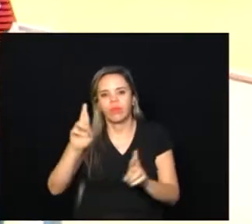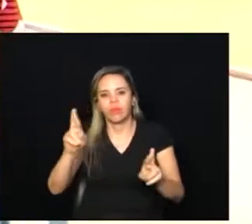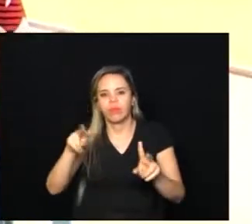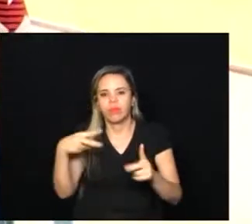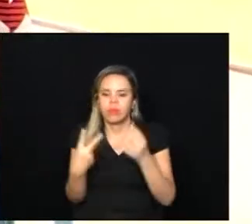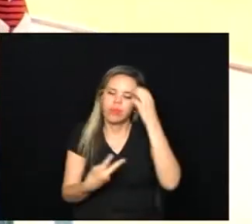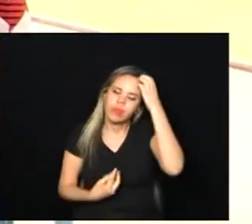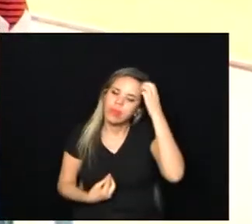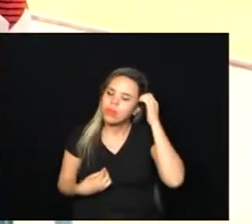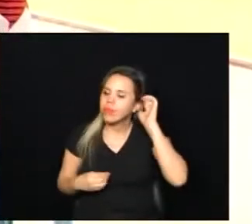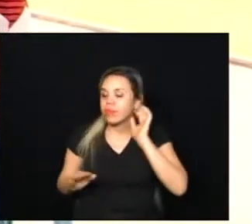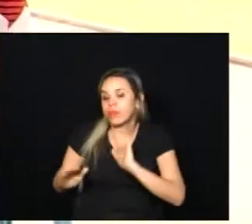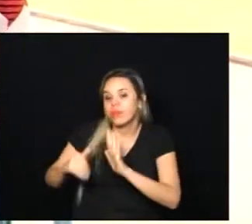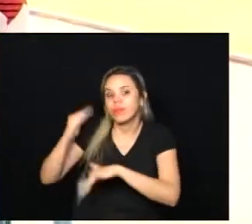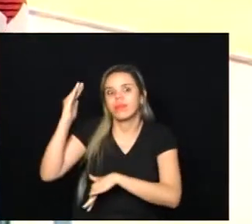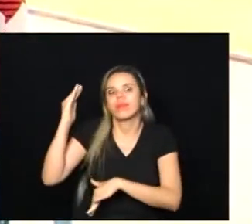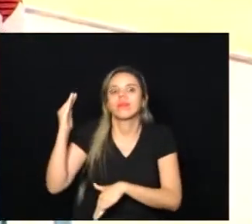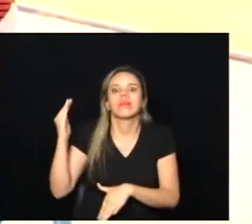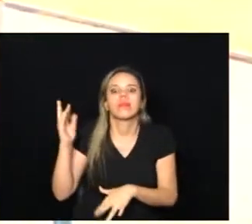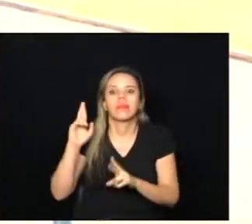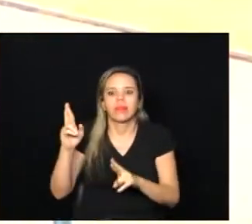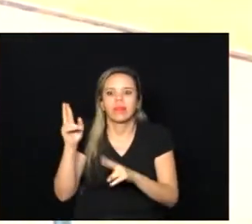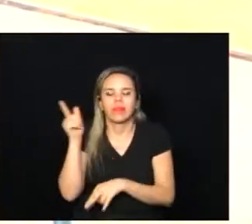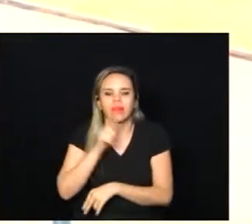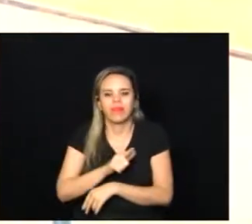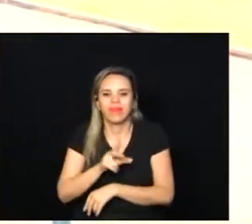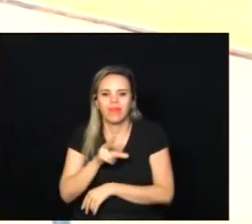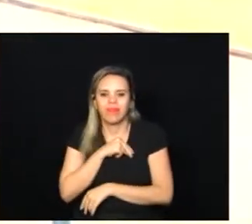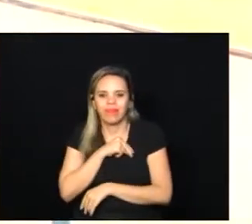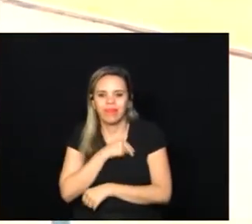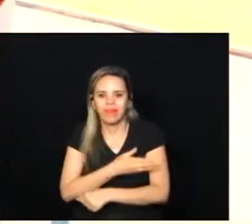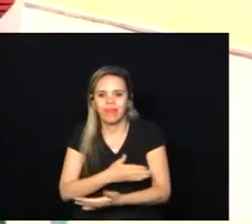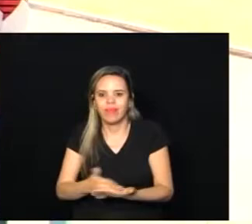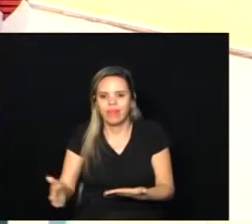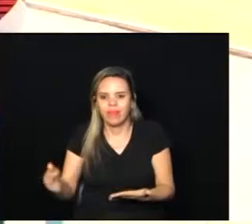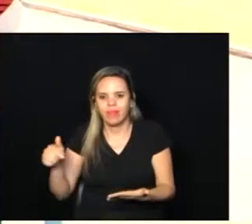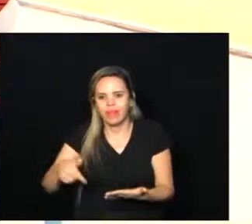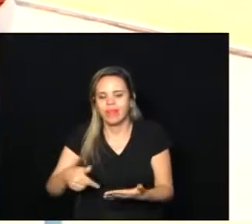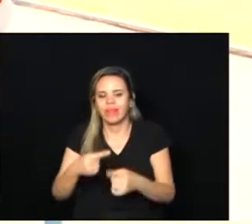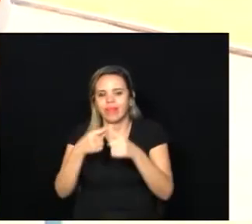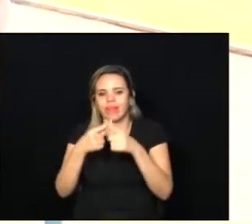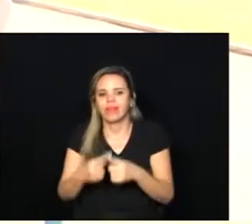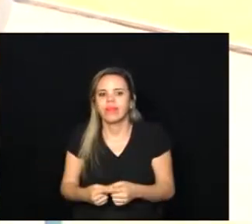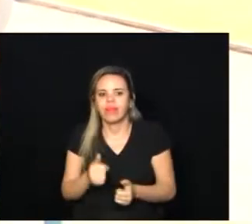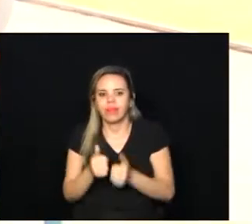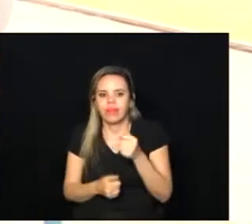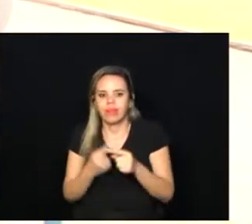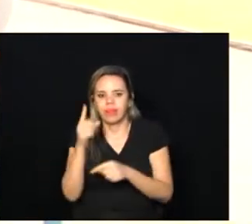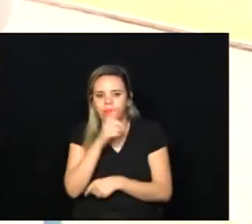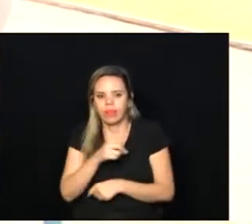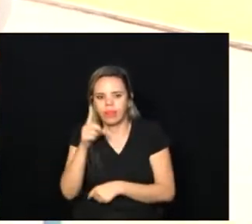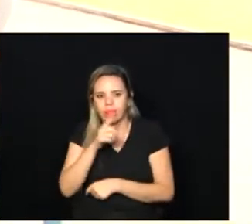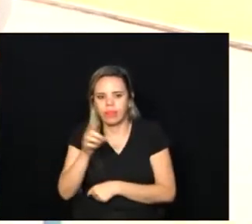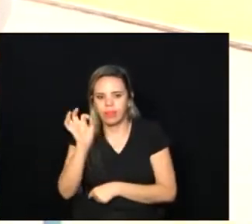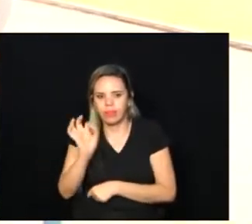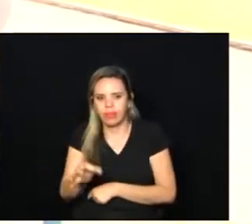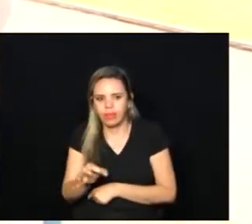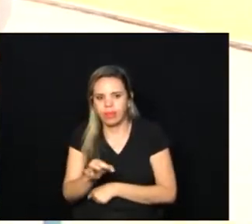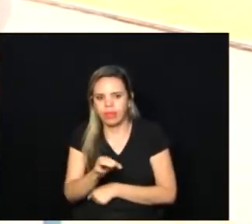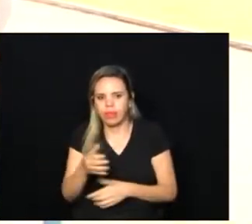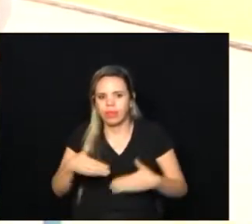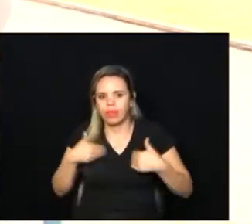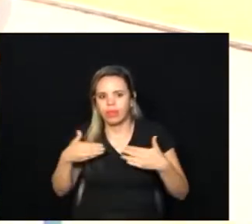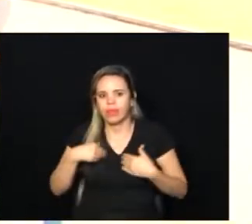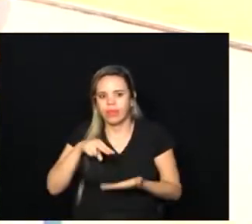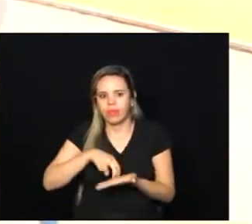expectativa esteja lá em cima, né? Aguardando o início dessa partida aí, aguardando esse domingão que certamente vai ser de muita alegria